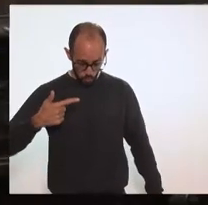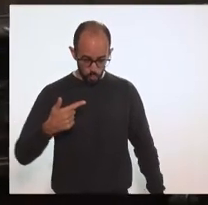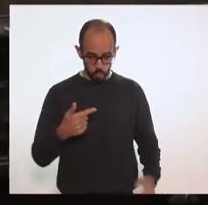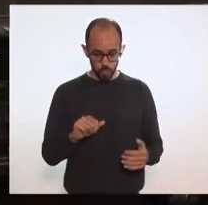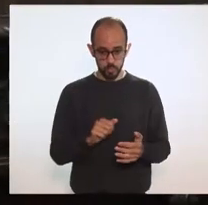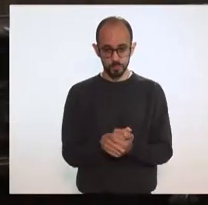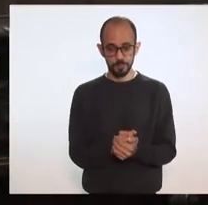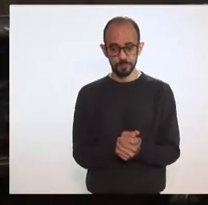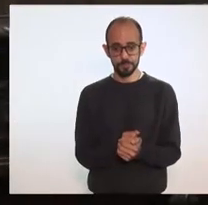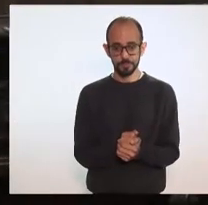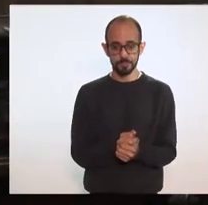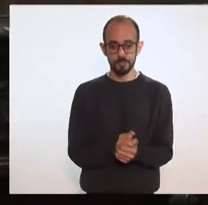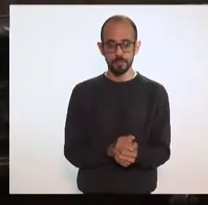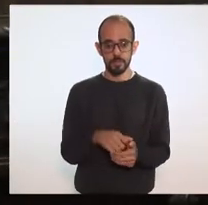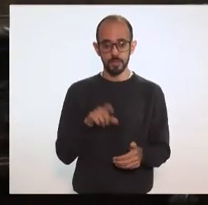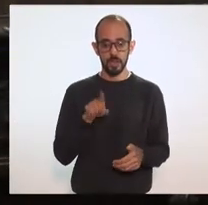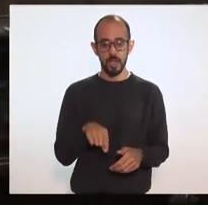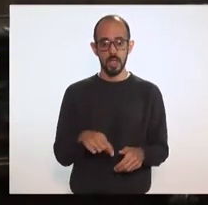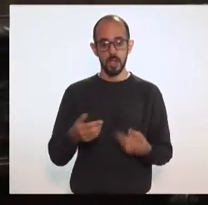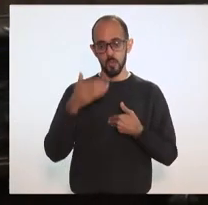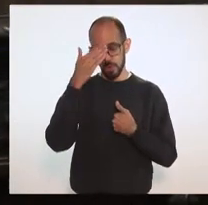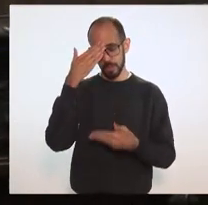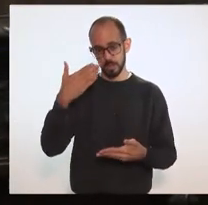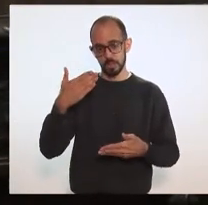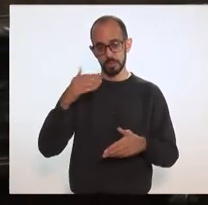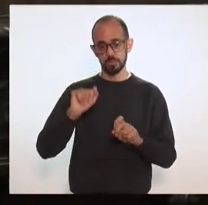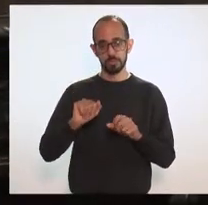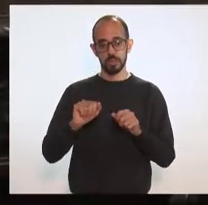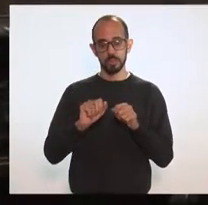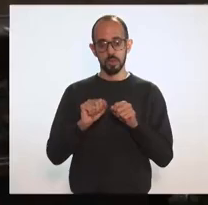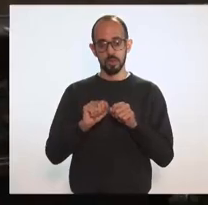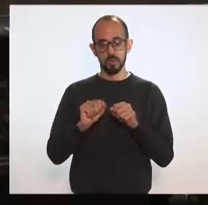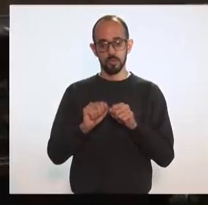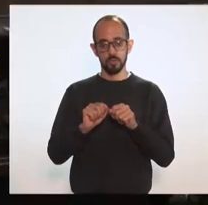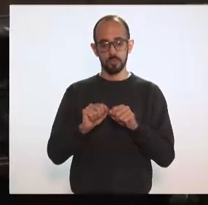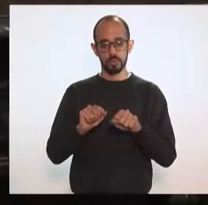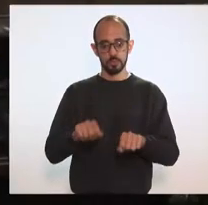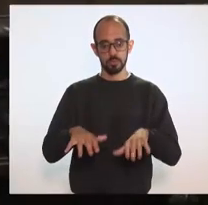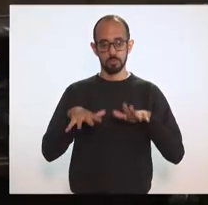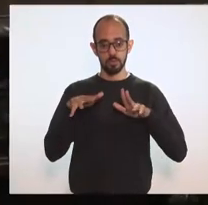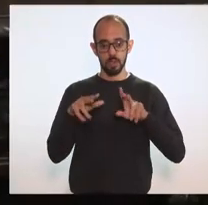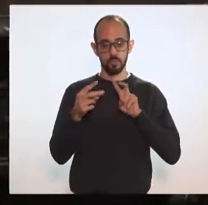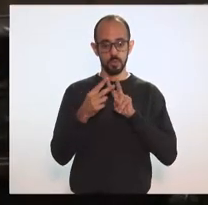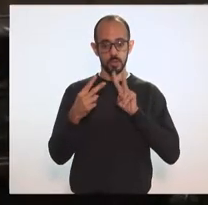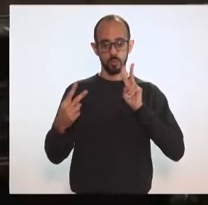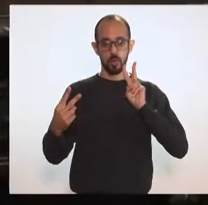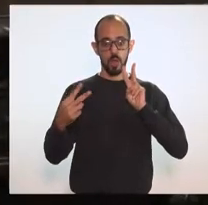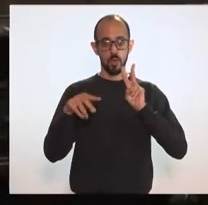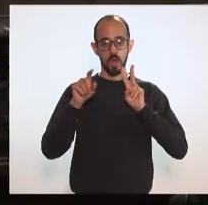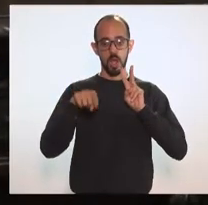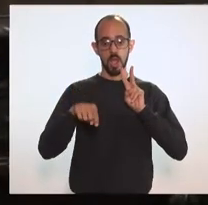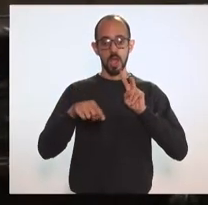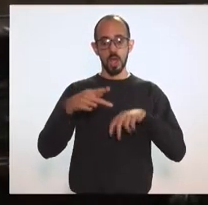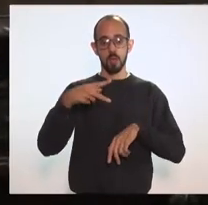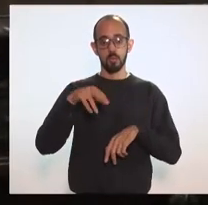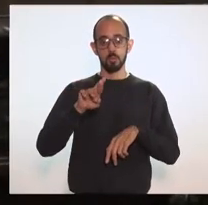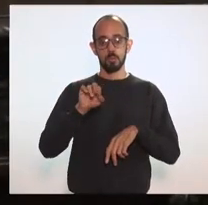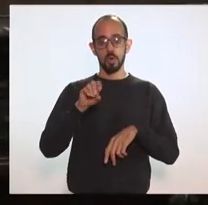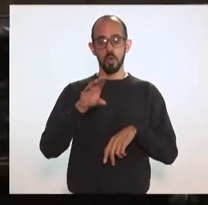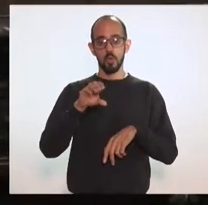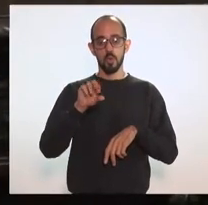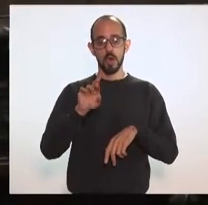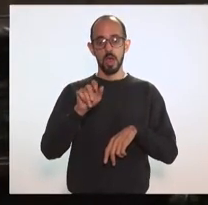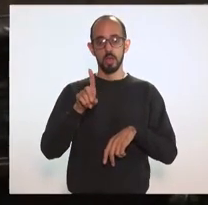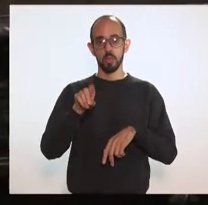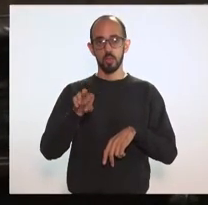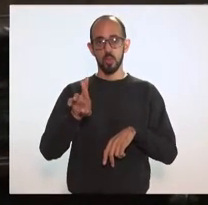eu agradecimento que fiz no plenário virtual mas reitero aqui é o procurador-geral da alerj